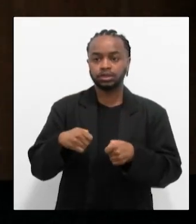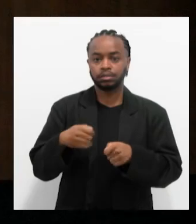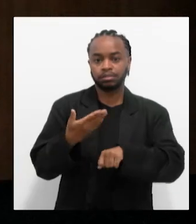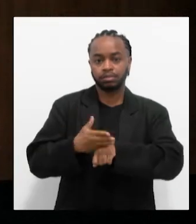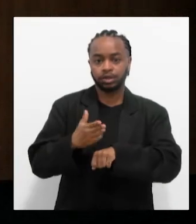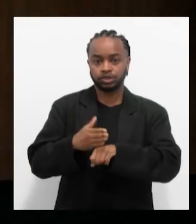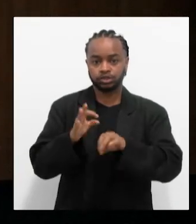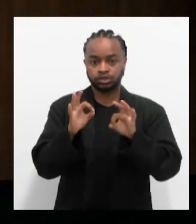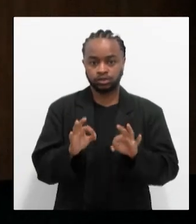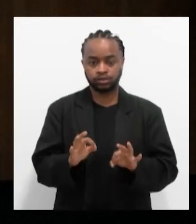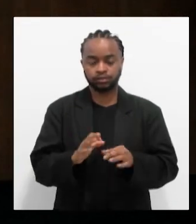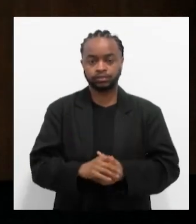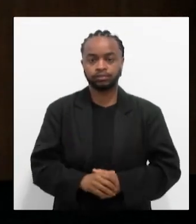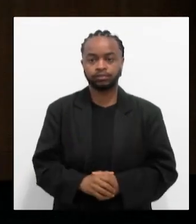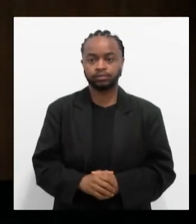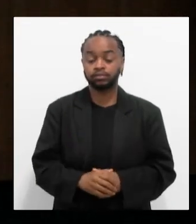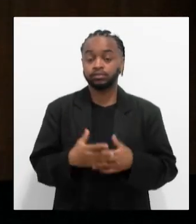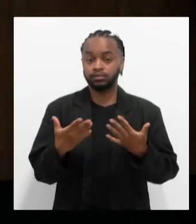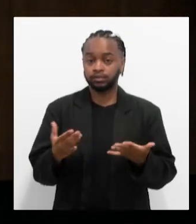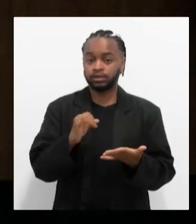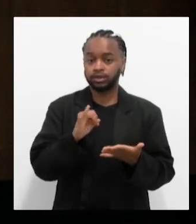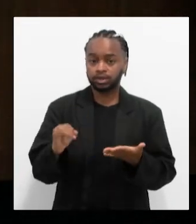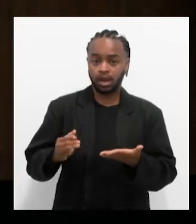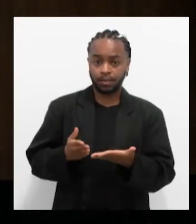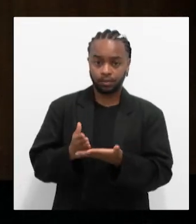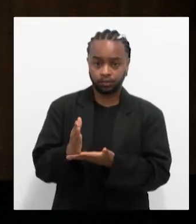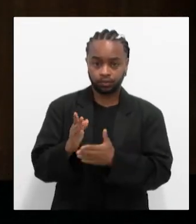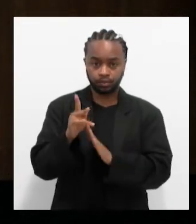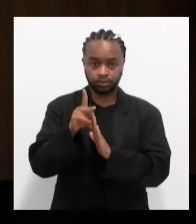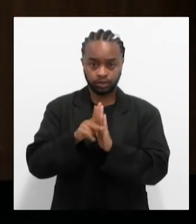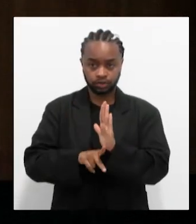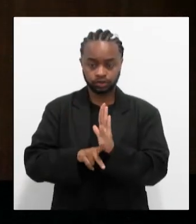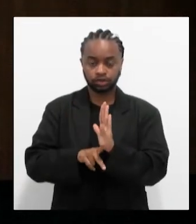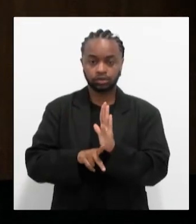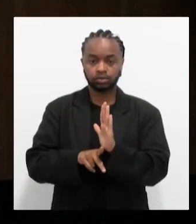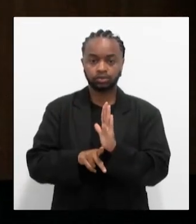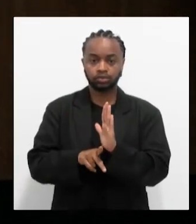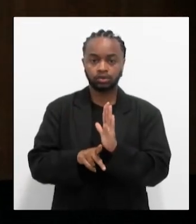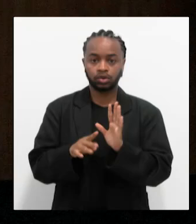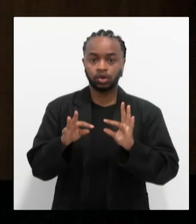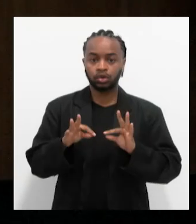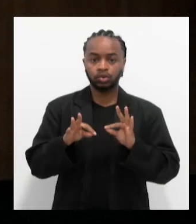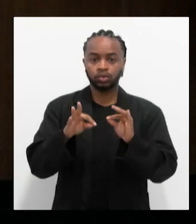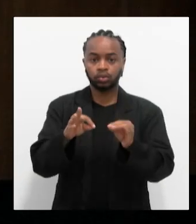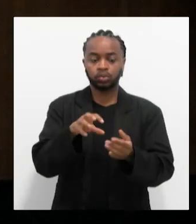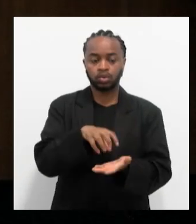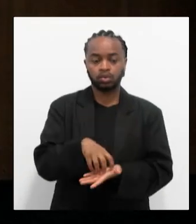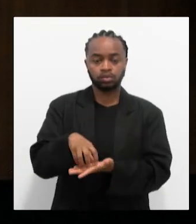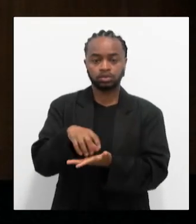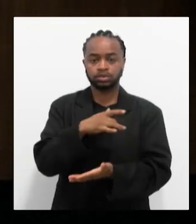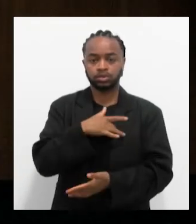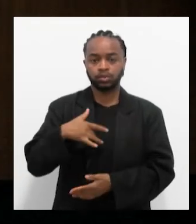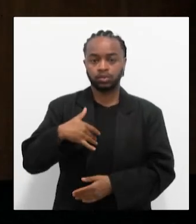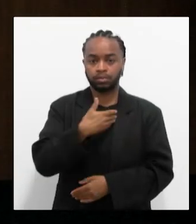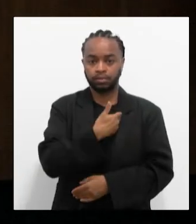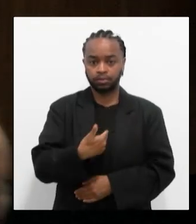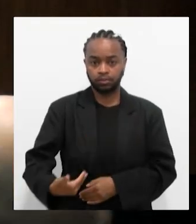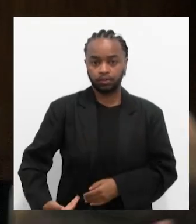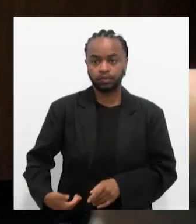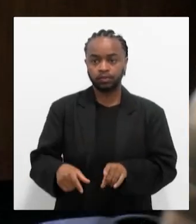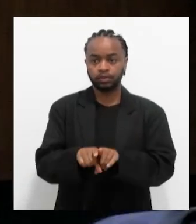prática. Então, aprovando esse projeto, onde todas as unidades de saúde, pública e privada, vai